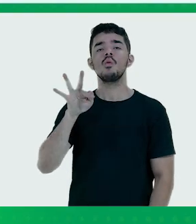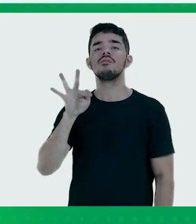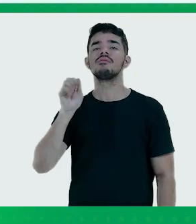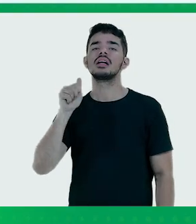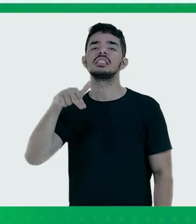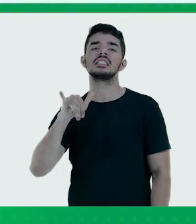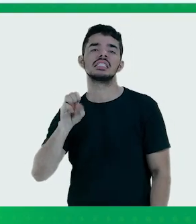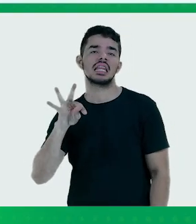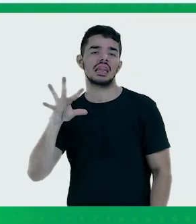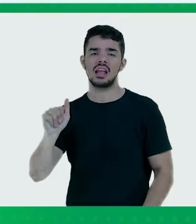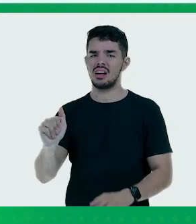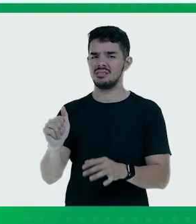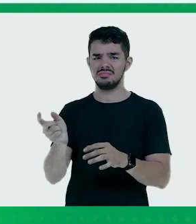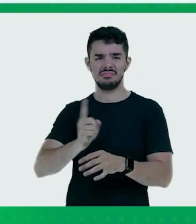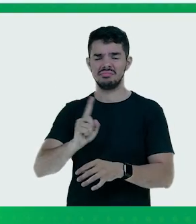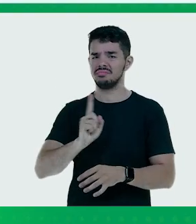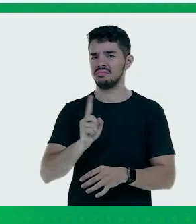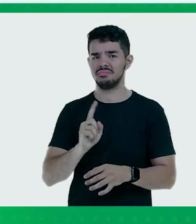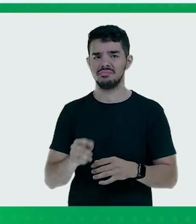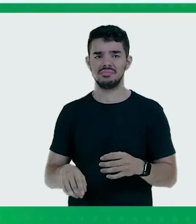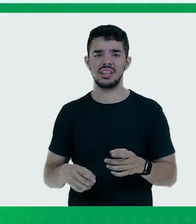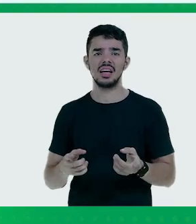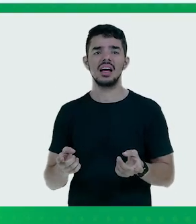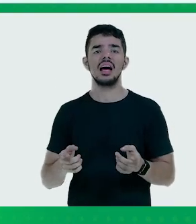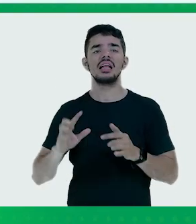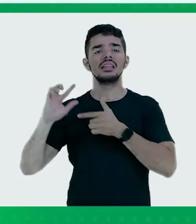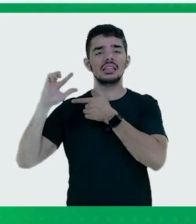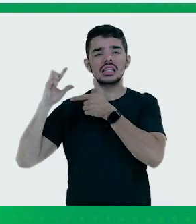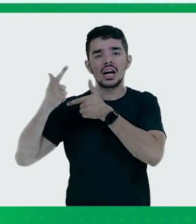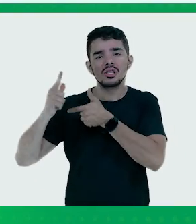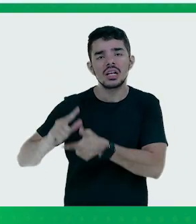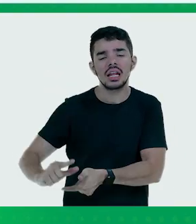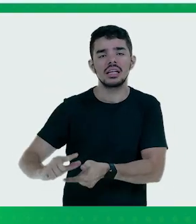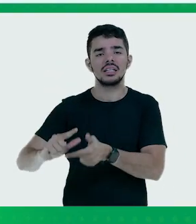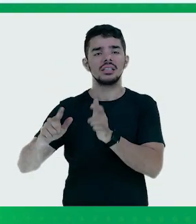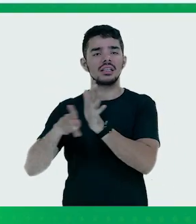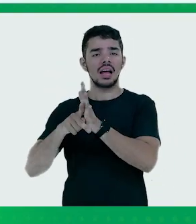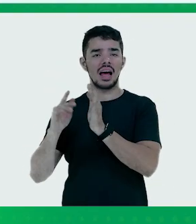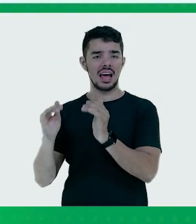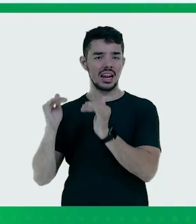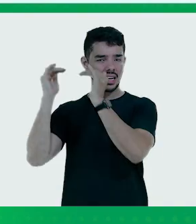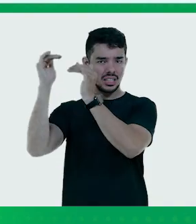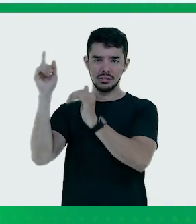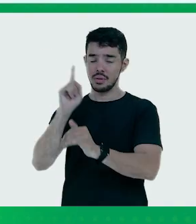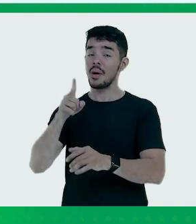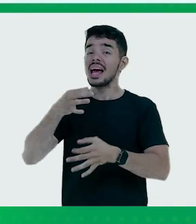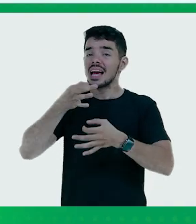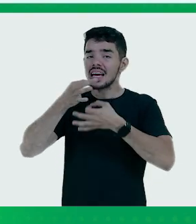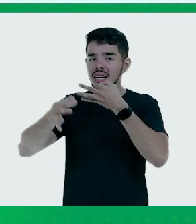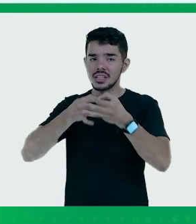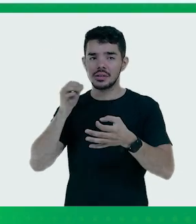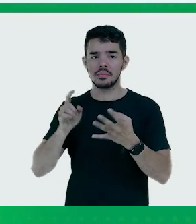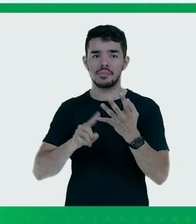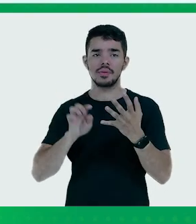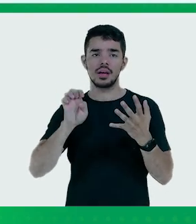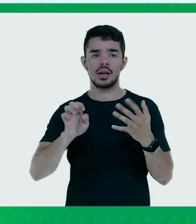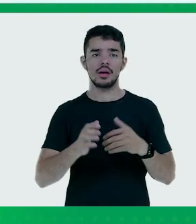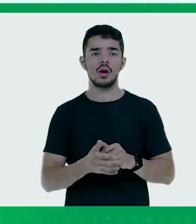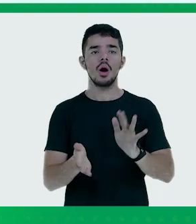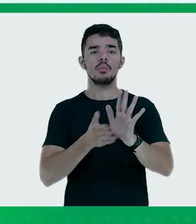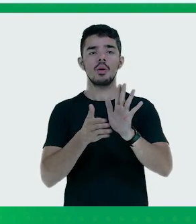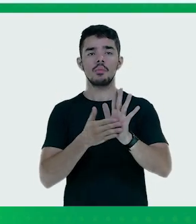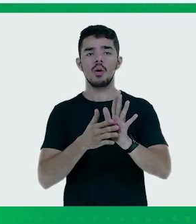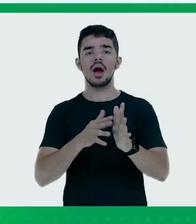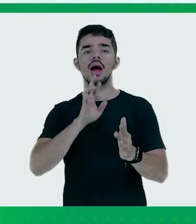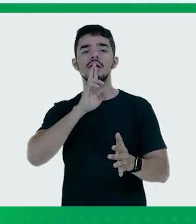nacionalismo, mas tradicionalista da elite, pelo contrário, há uma crítica ao preconceito da elite. E ele diz assim, o item E,